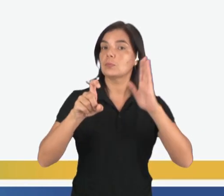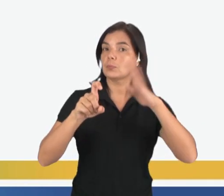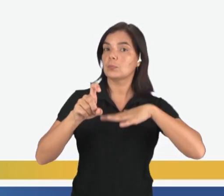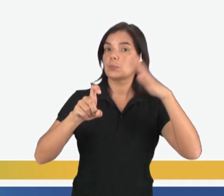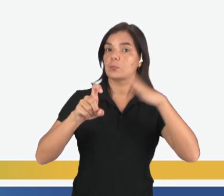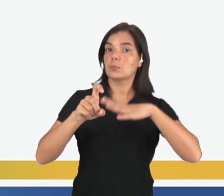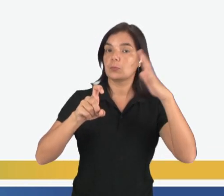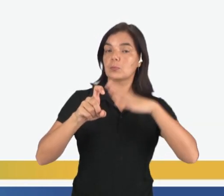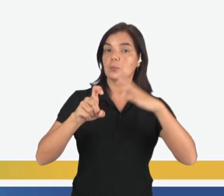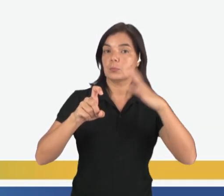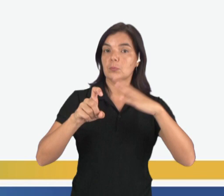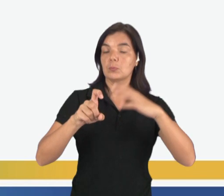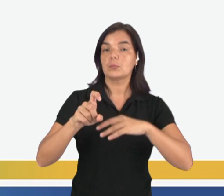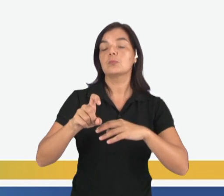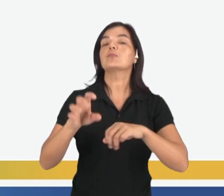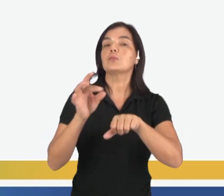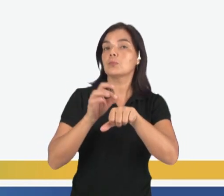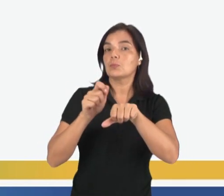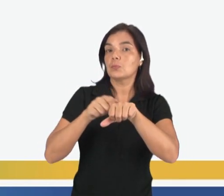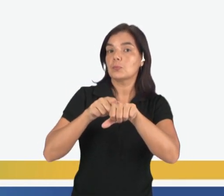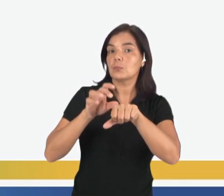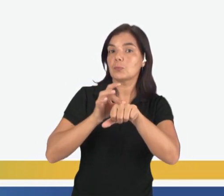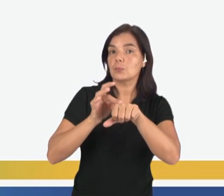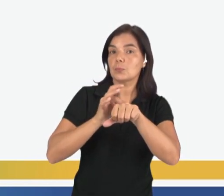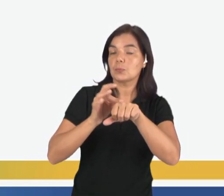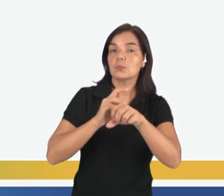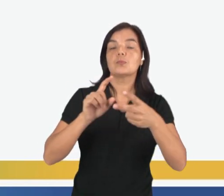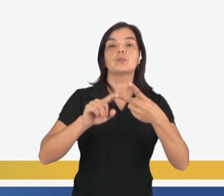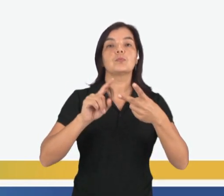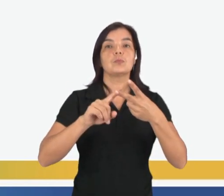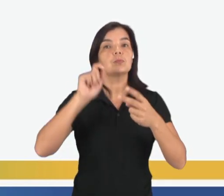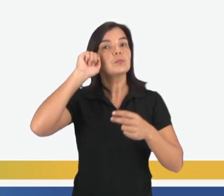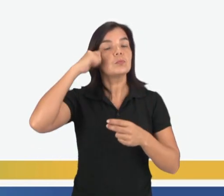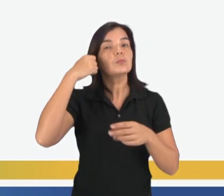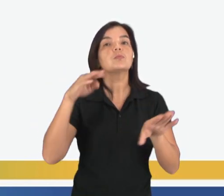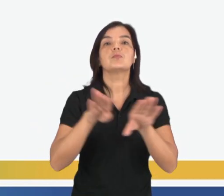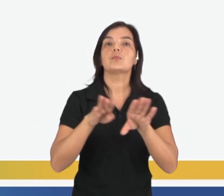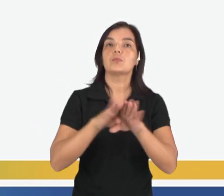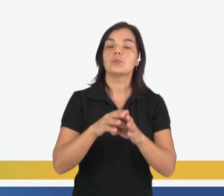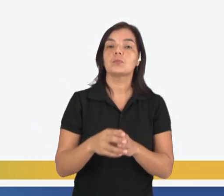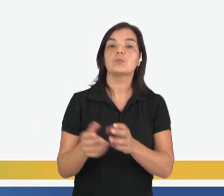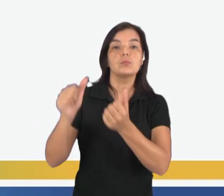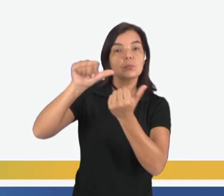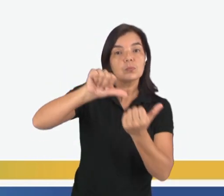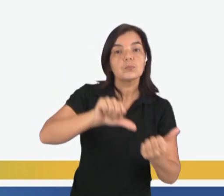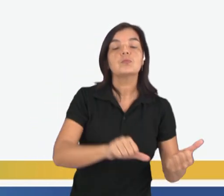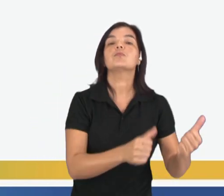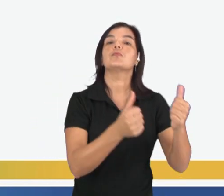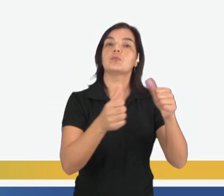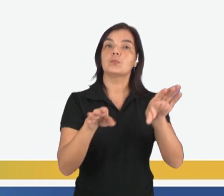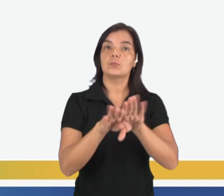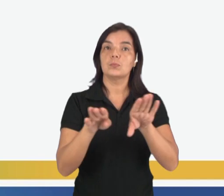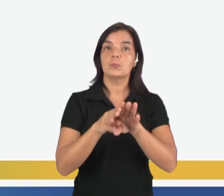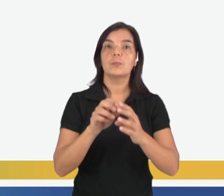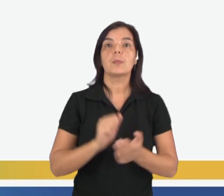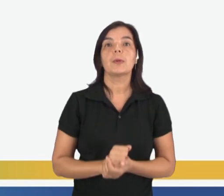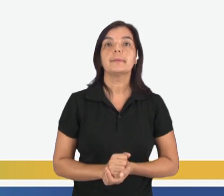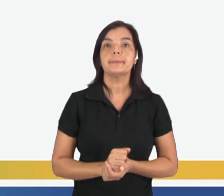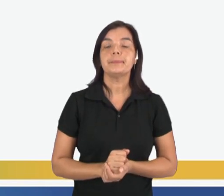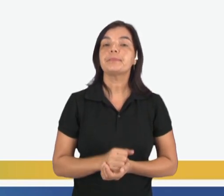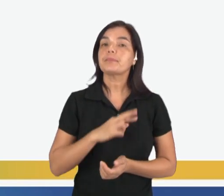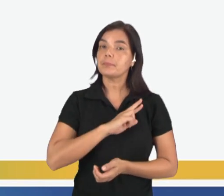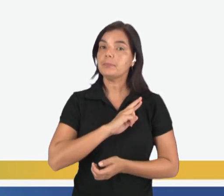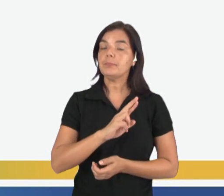mitologia das culturas afro, rituais de banho no Rio Grande, batismo aqui em uma